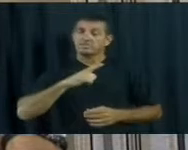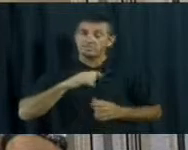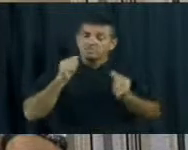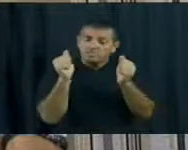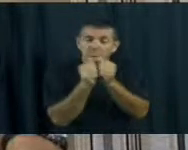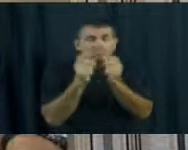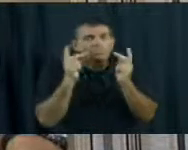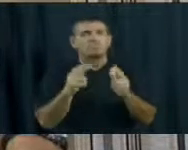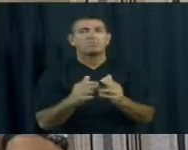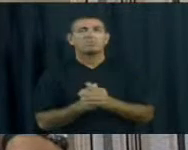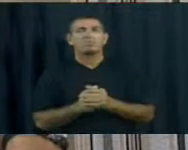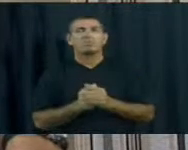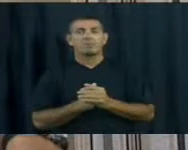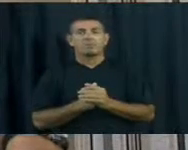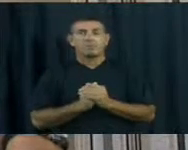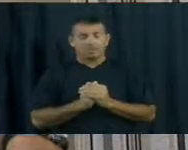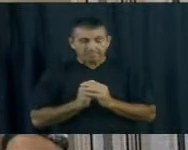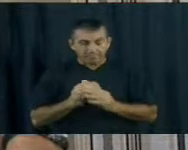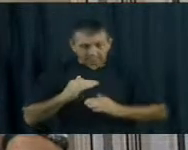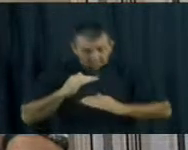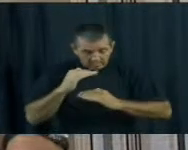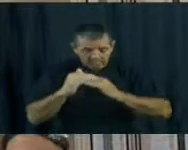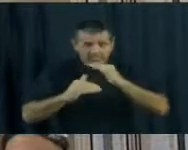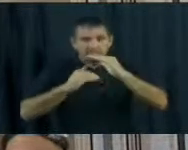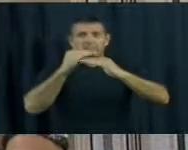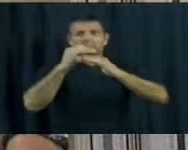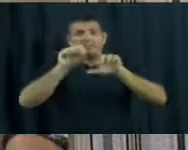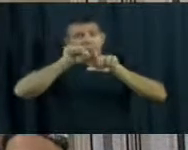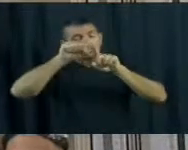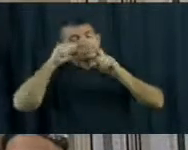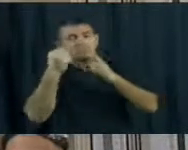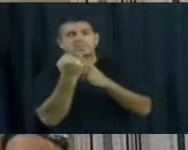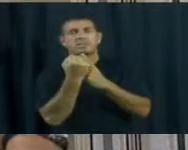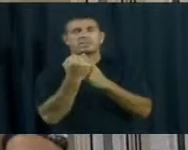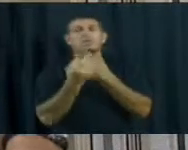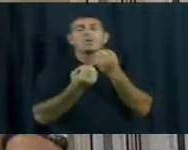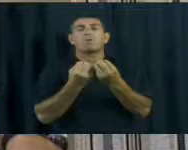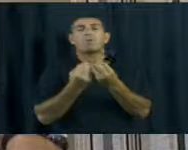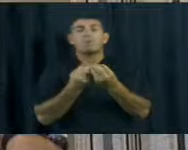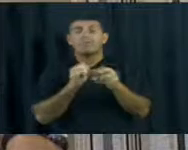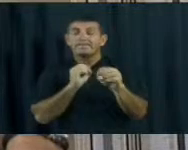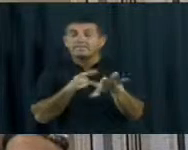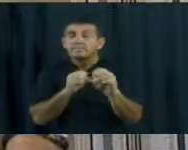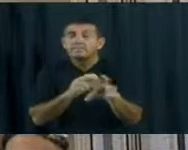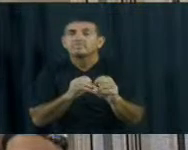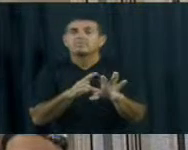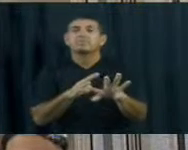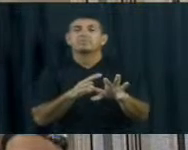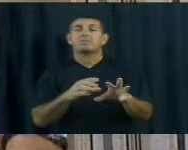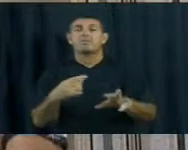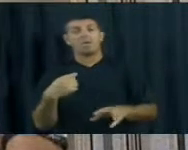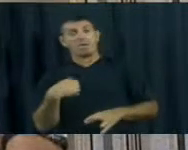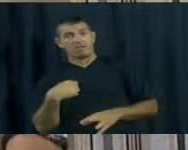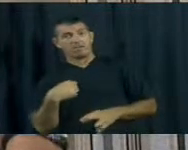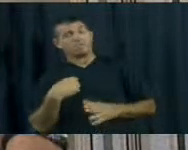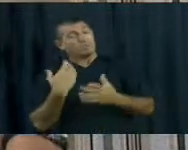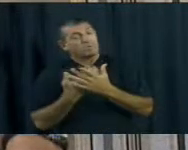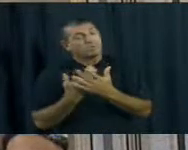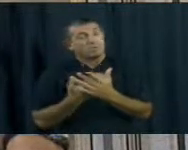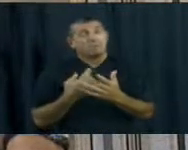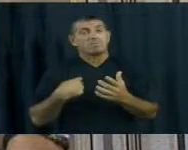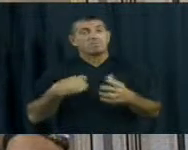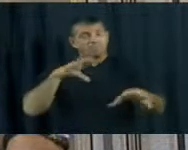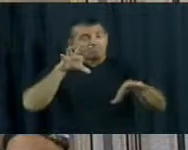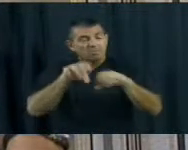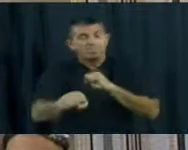falo que a pirâmide social, ela se movimenta através da educação. Eu sou fruto disso.